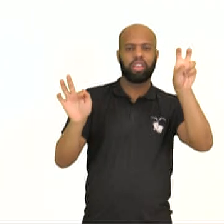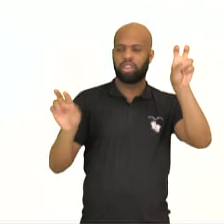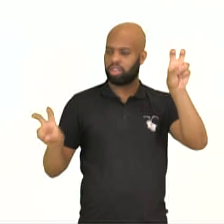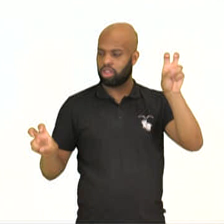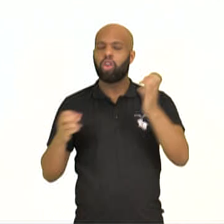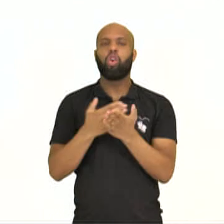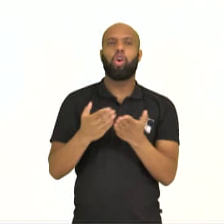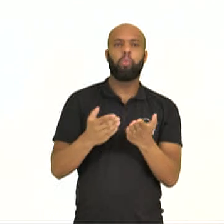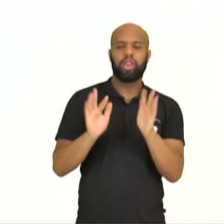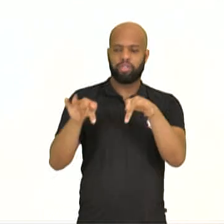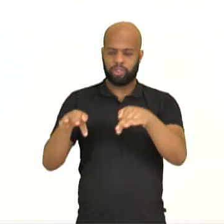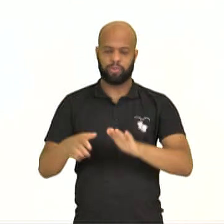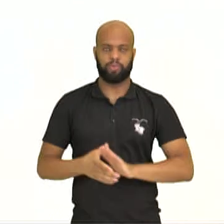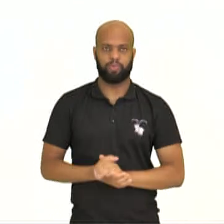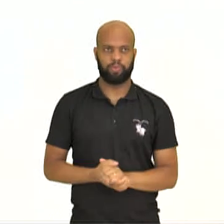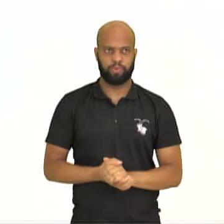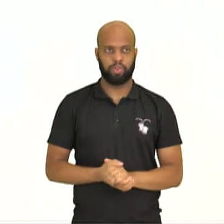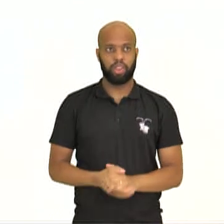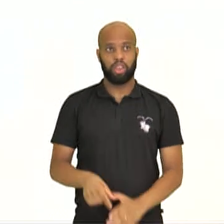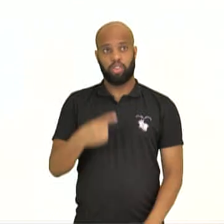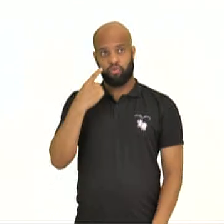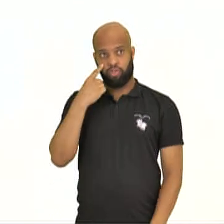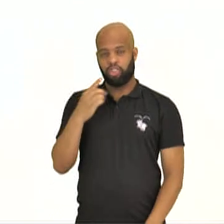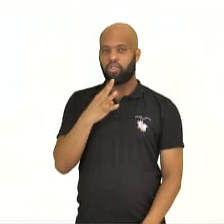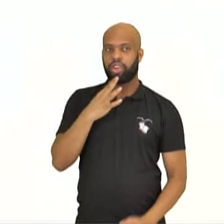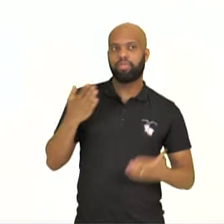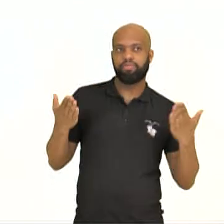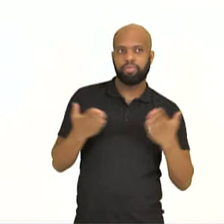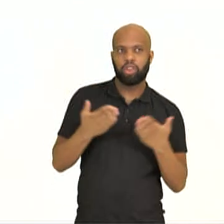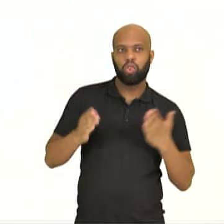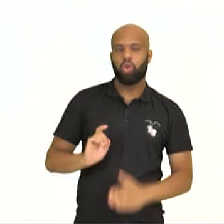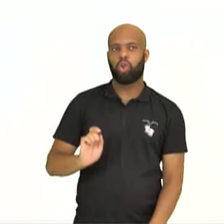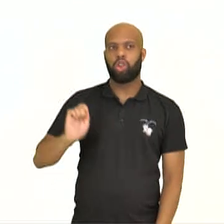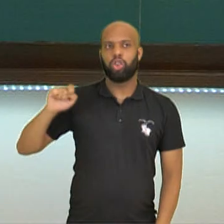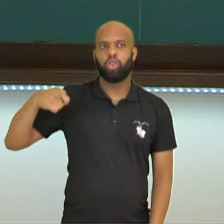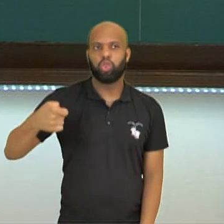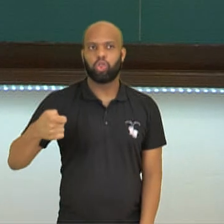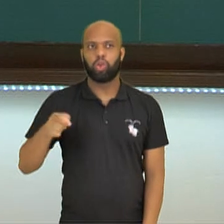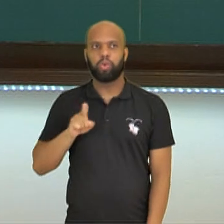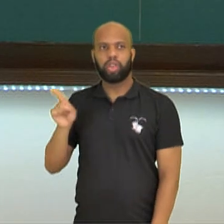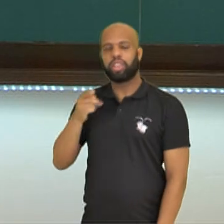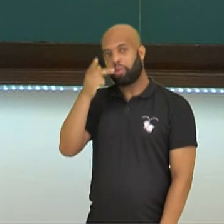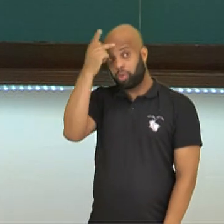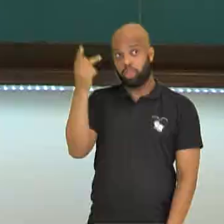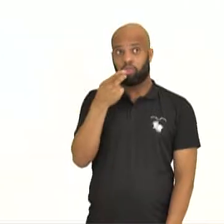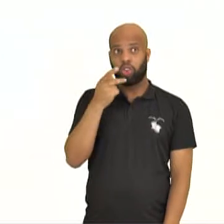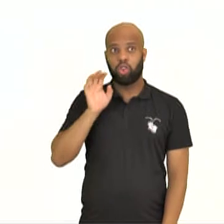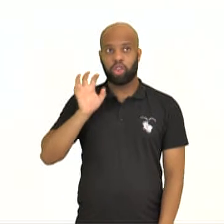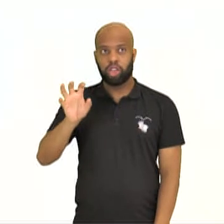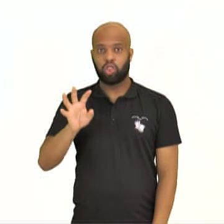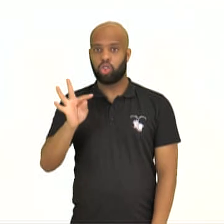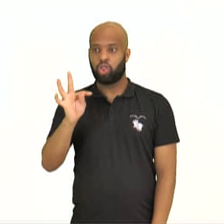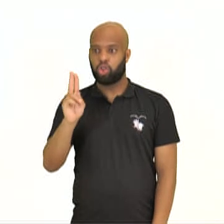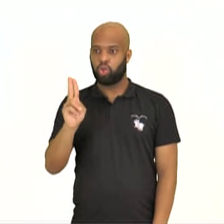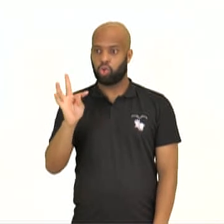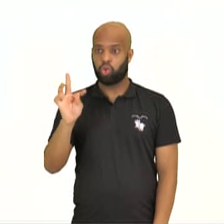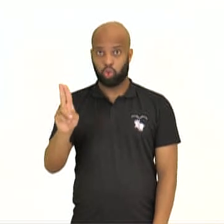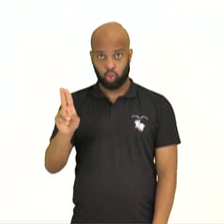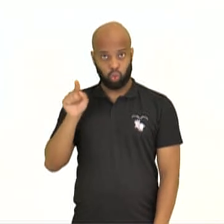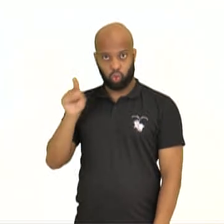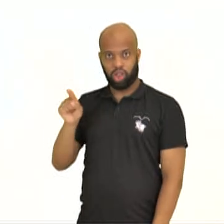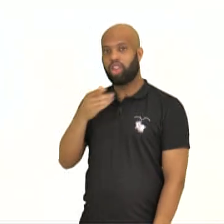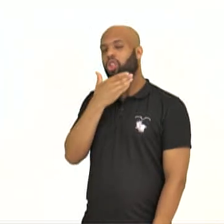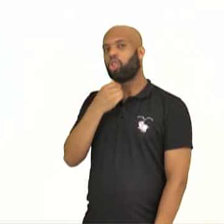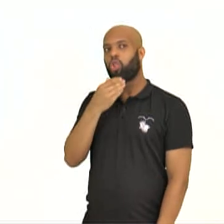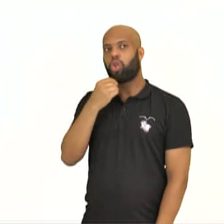citado ou transcrito. Vamos conhecer um pouco mais a respeito dessa pessoa que disse essa frase? O Desmond